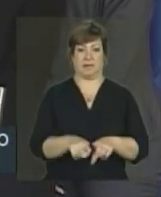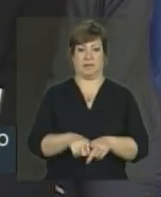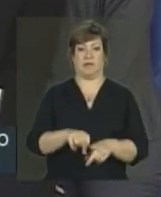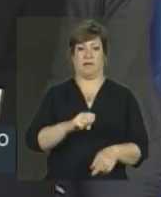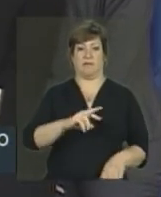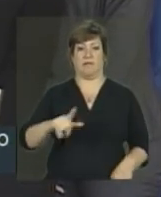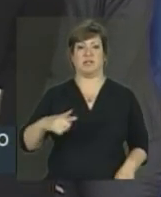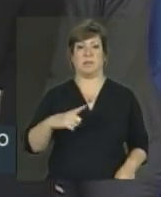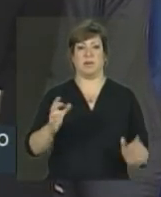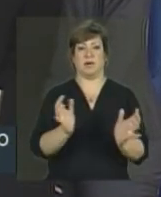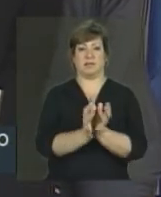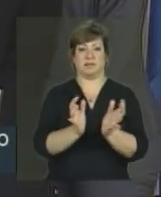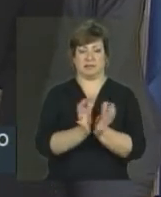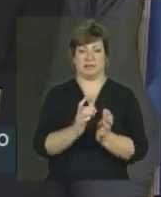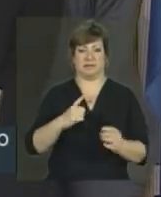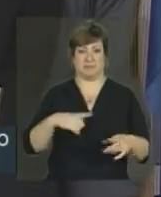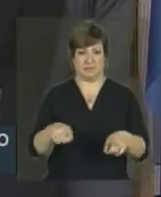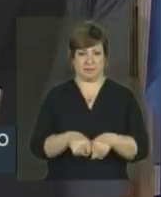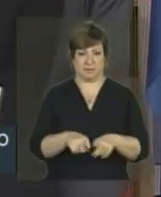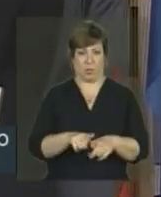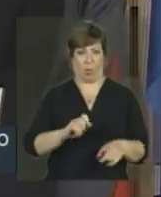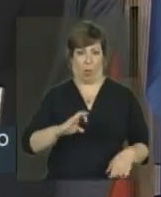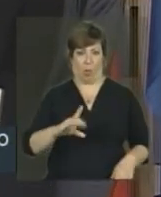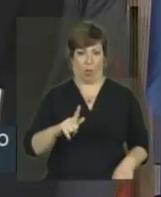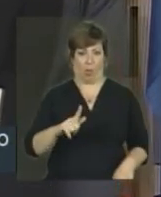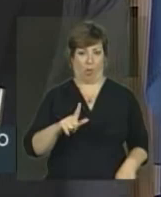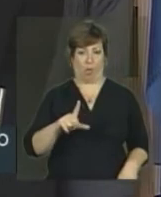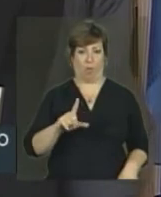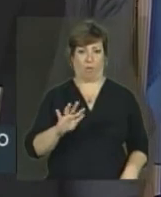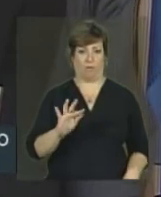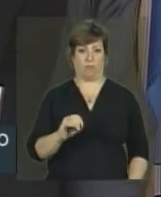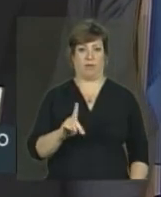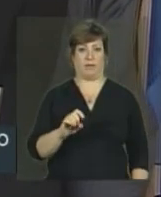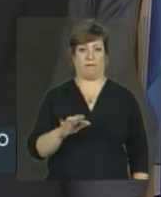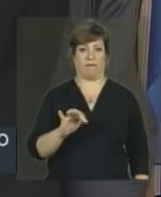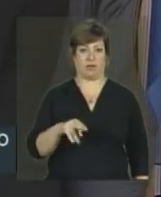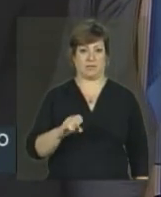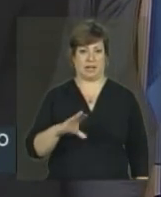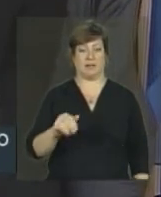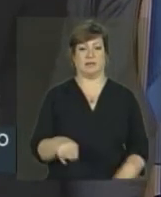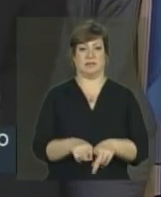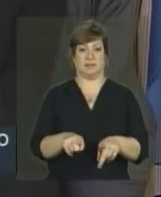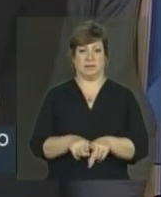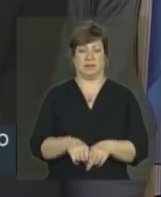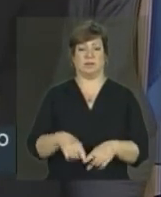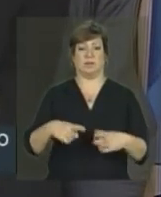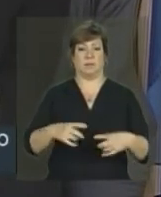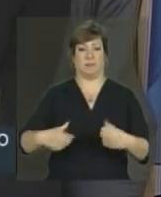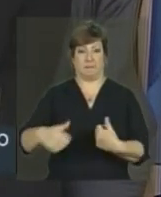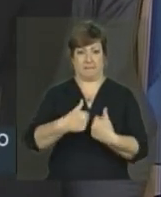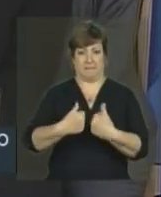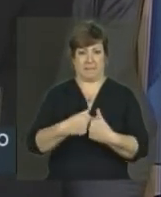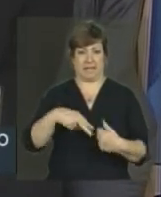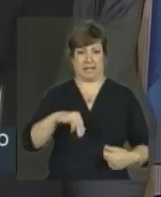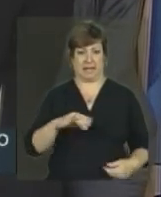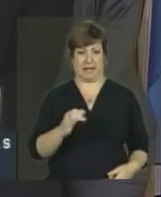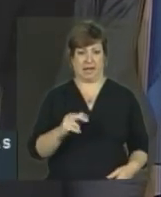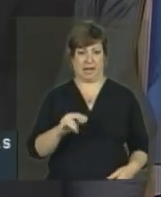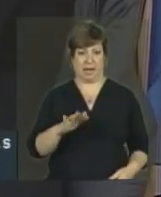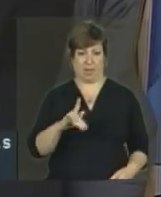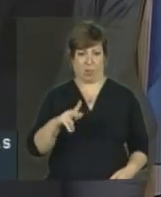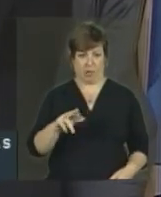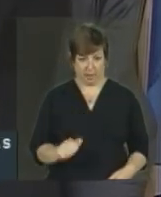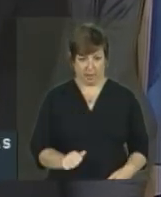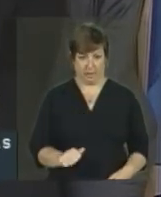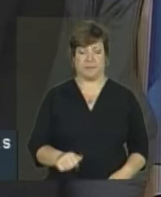por El Salvador e pelo Golfo de Fonseca e a leste pela Nicarágua. O presidente